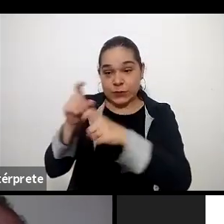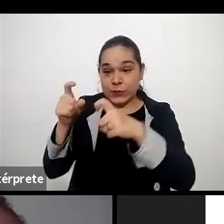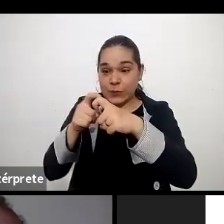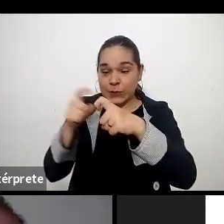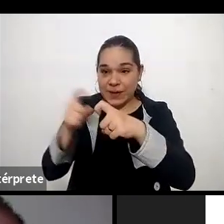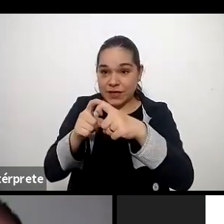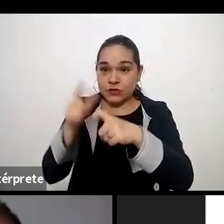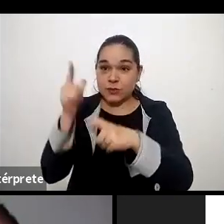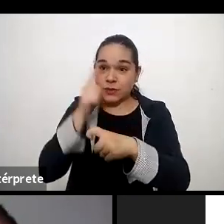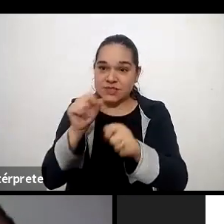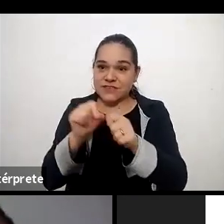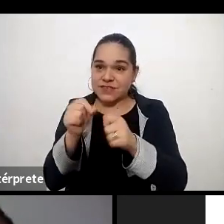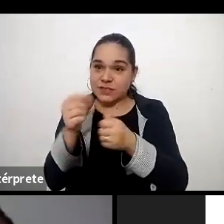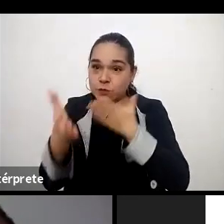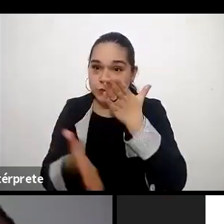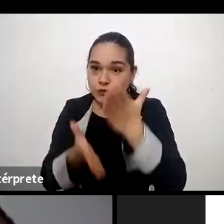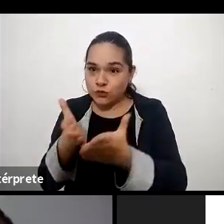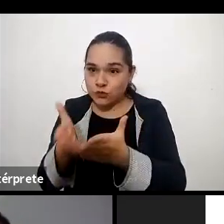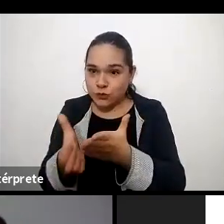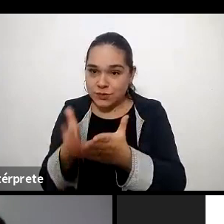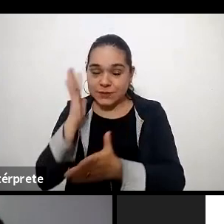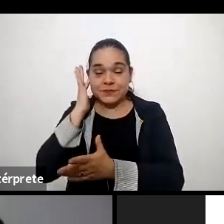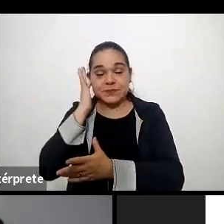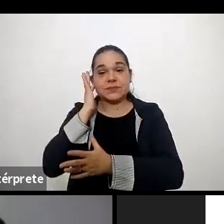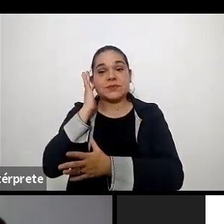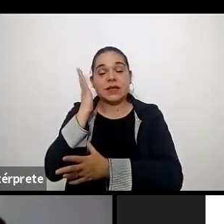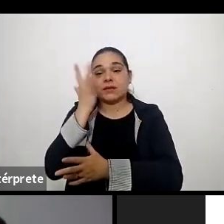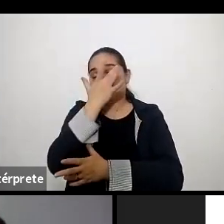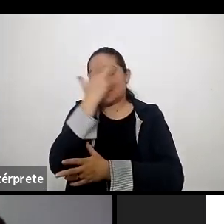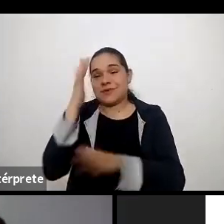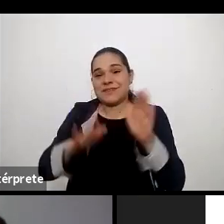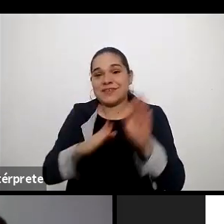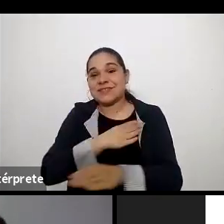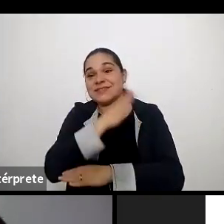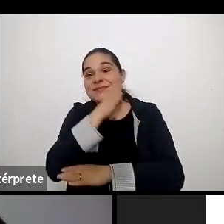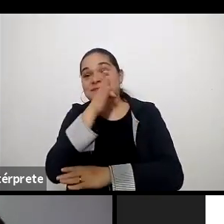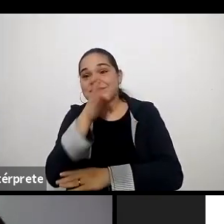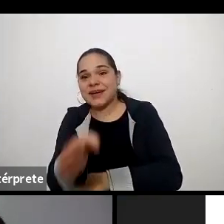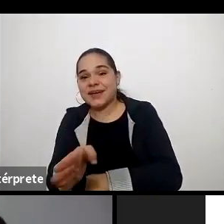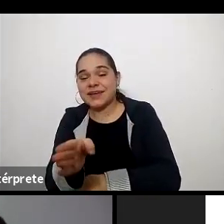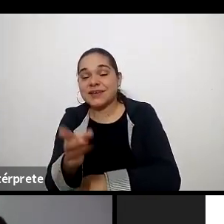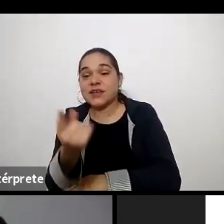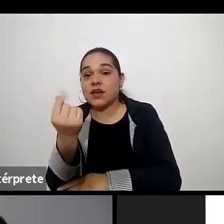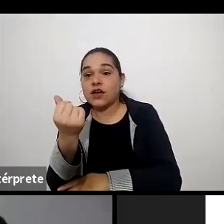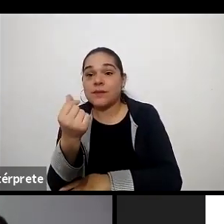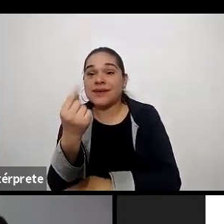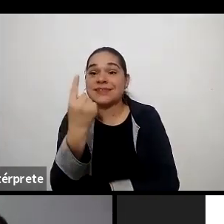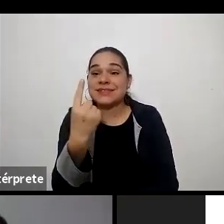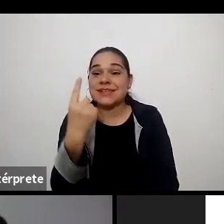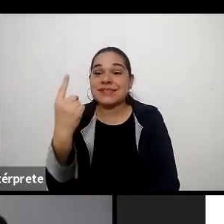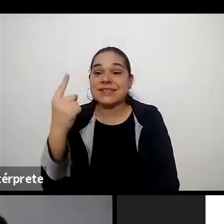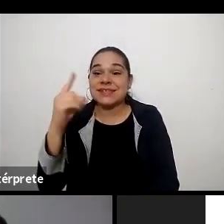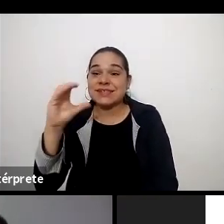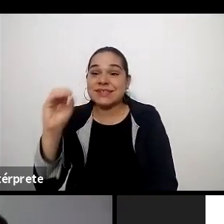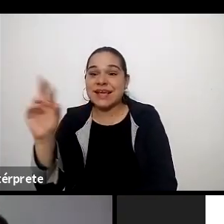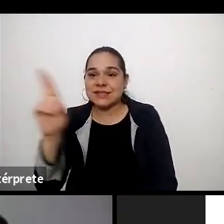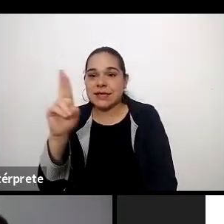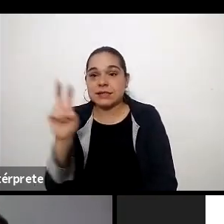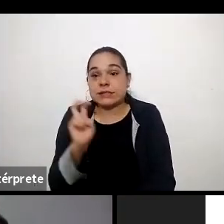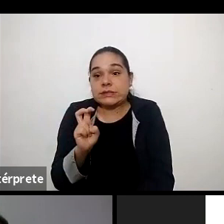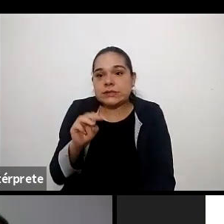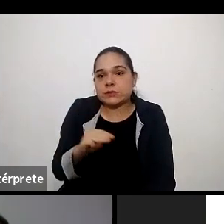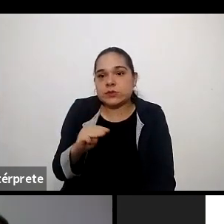o trabalhador ciamaco que a sei vai lá buscar uma testada tá cobrando r$110 para 5